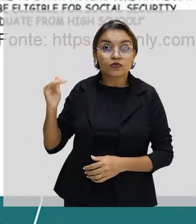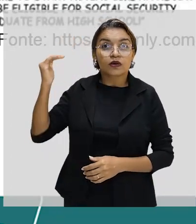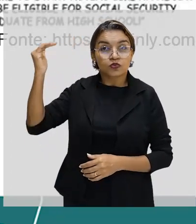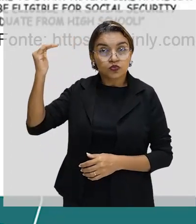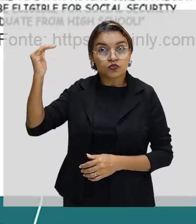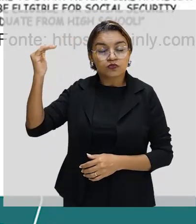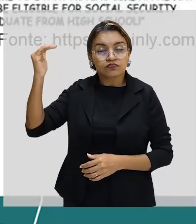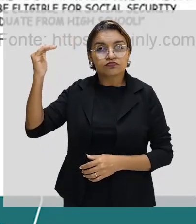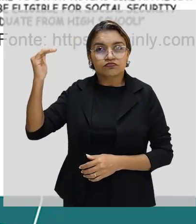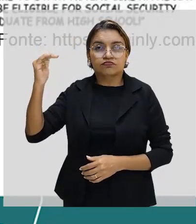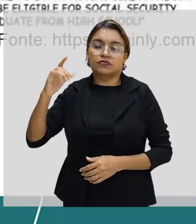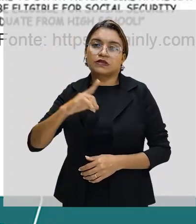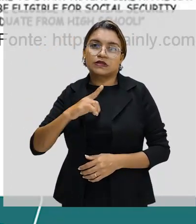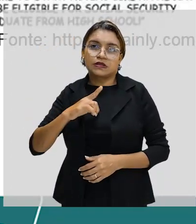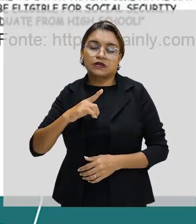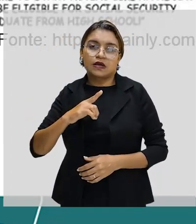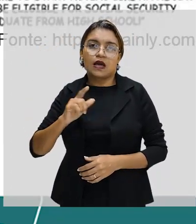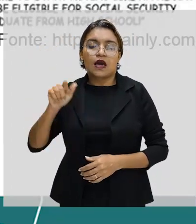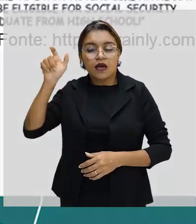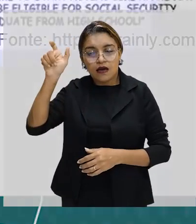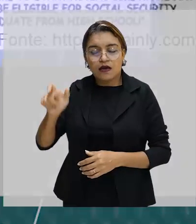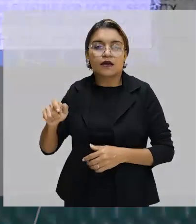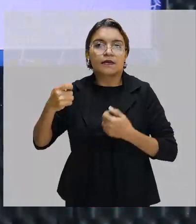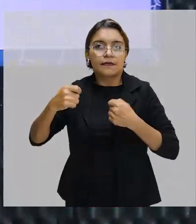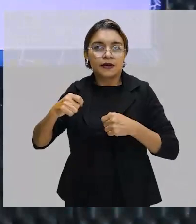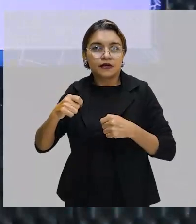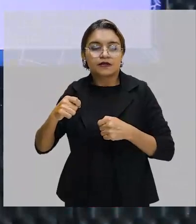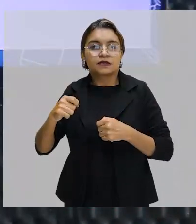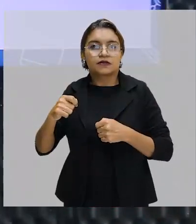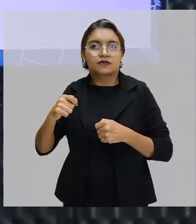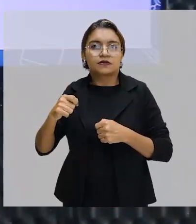adulto. Ou seja, que ele amadureça